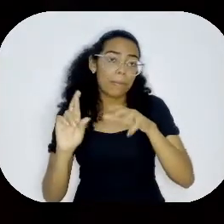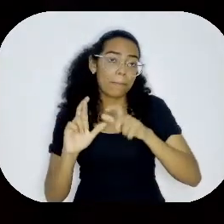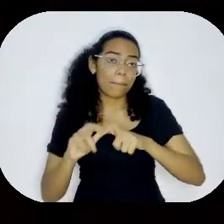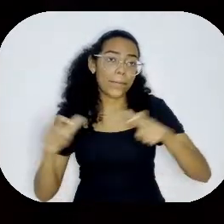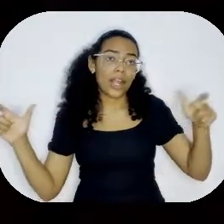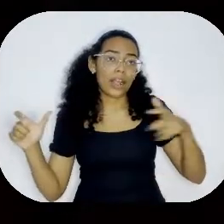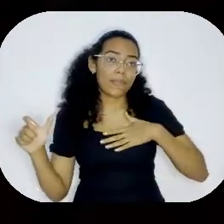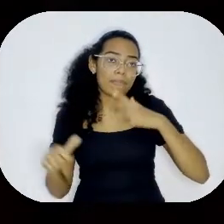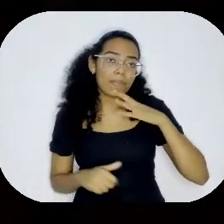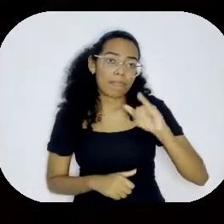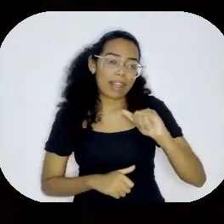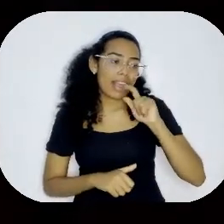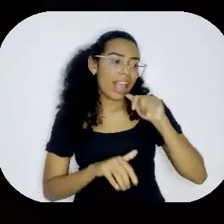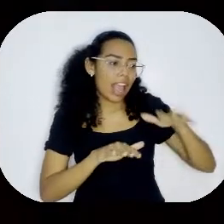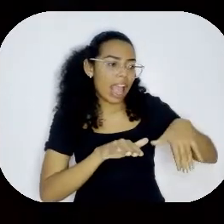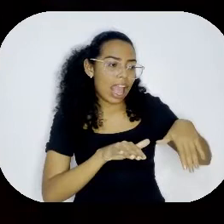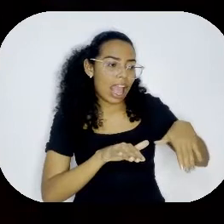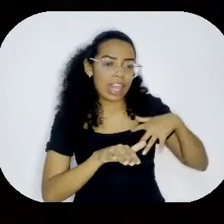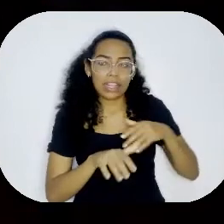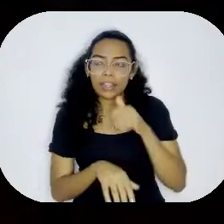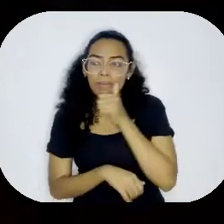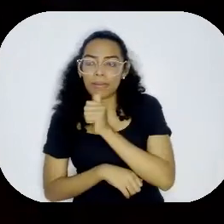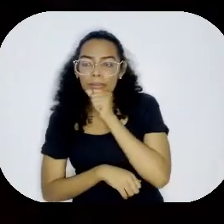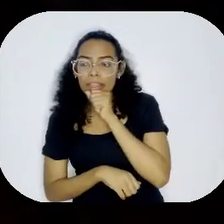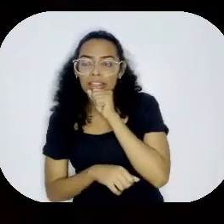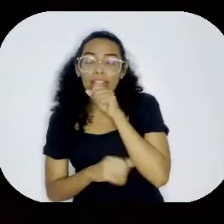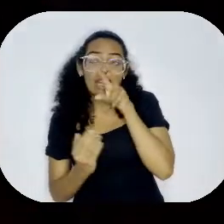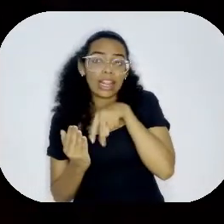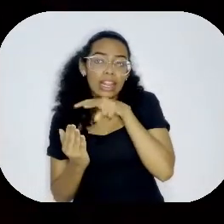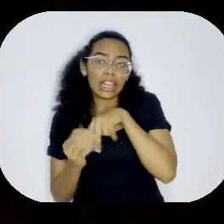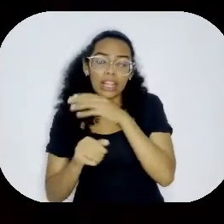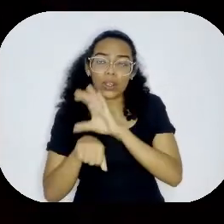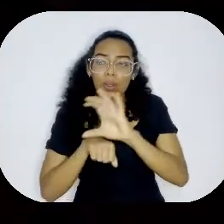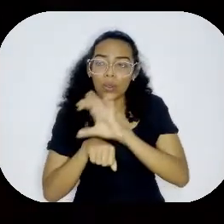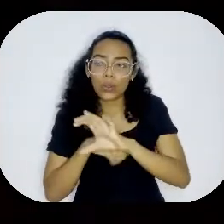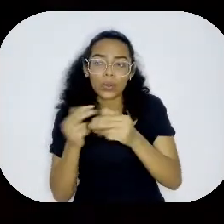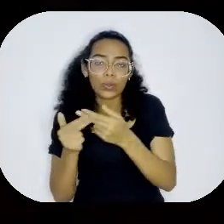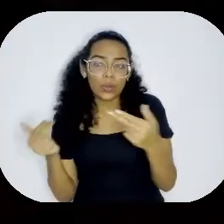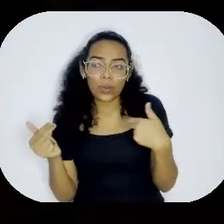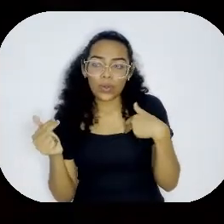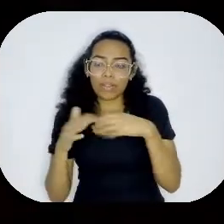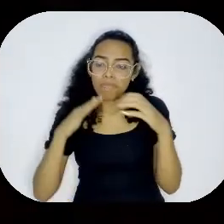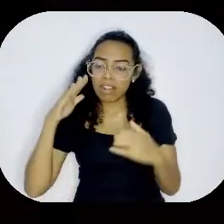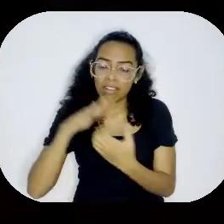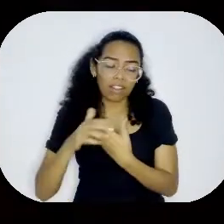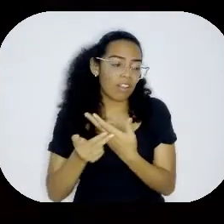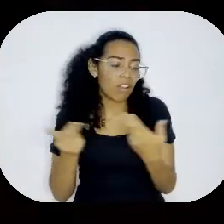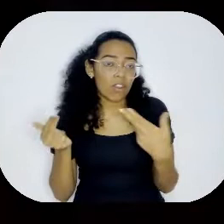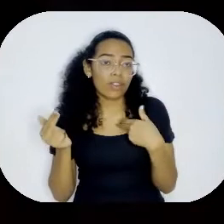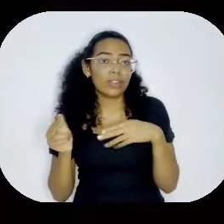mãe. O pai é a onda, as ondas, e a minha mãe é aquela coisa, estudar, ler, fazer não sei o quê, fazer curso, fazer as coisas,